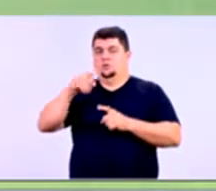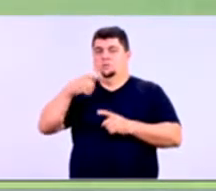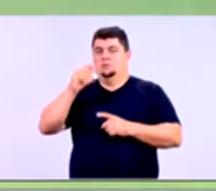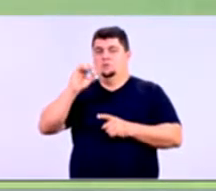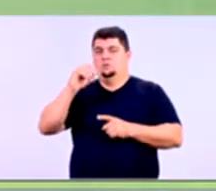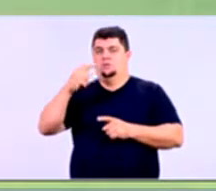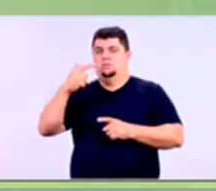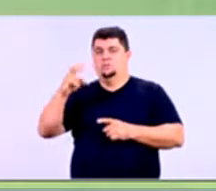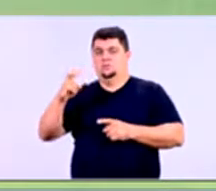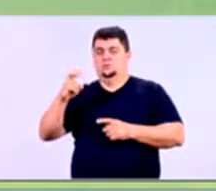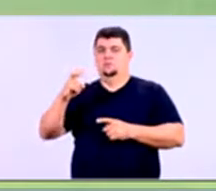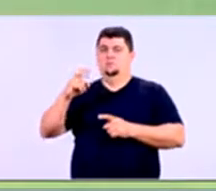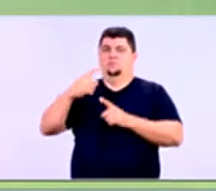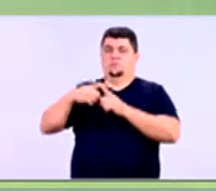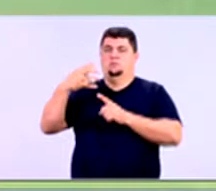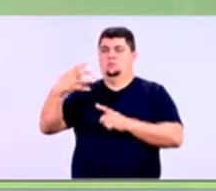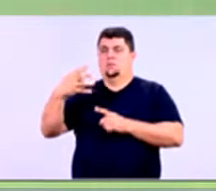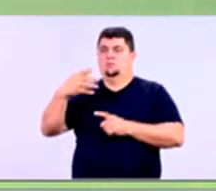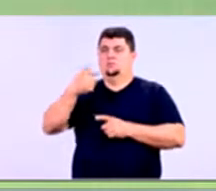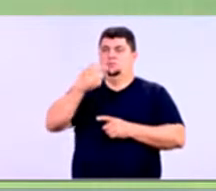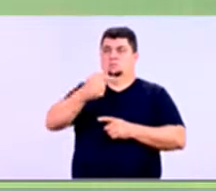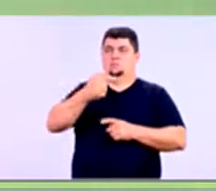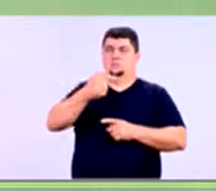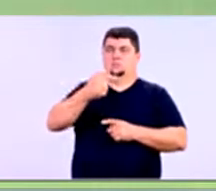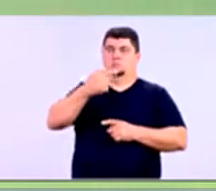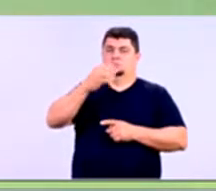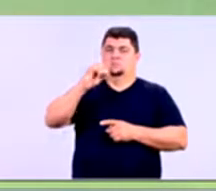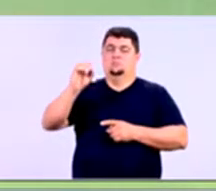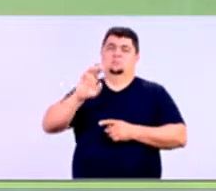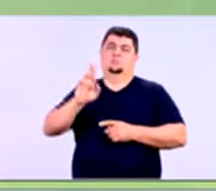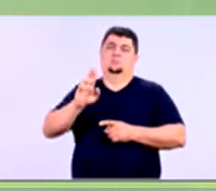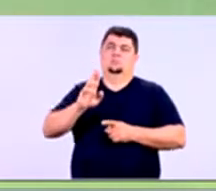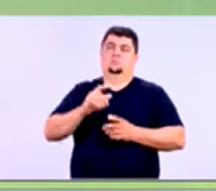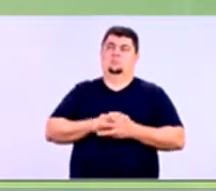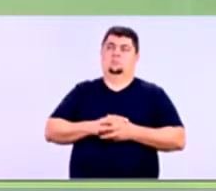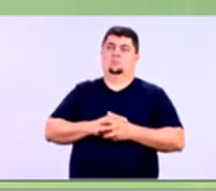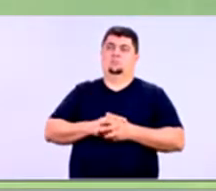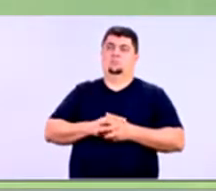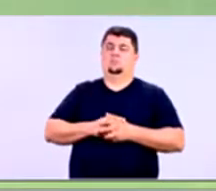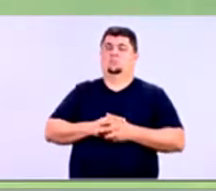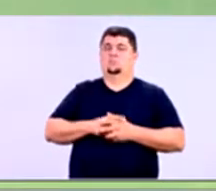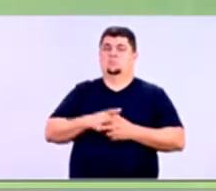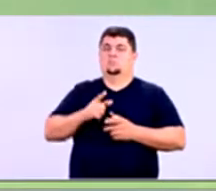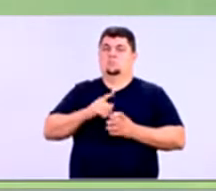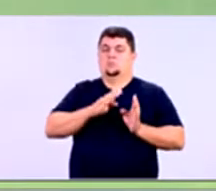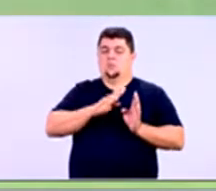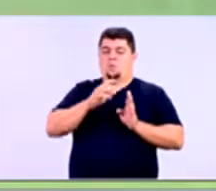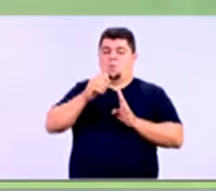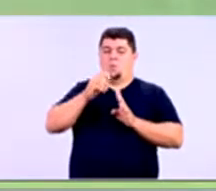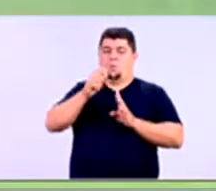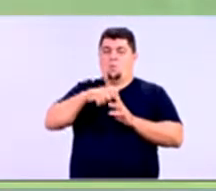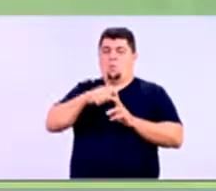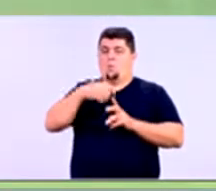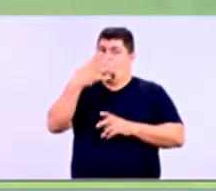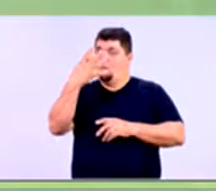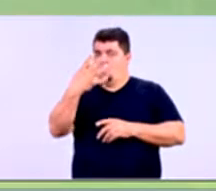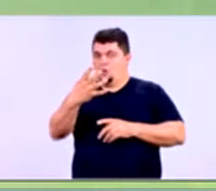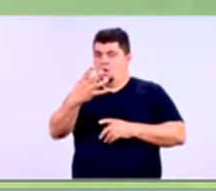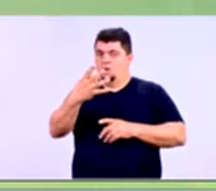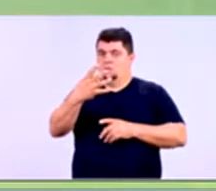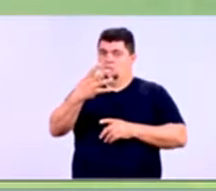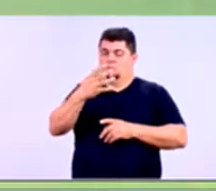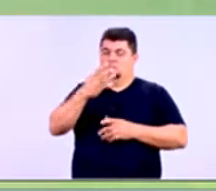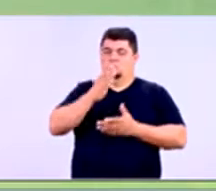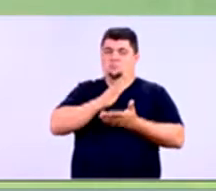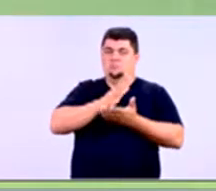vezes 4 vai dar R$700. Então quer dizer, durante esses 4 meses, o meu